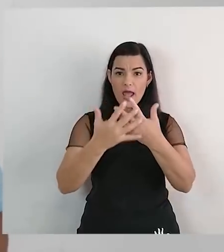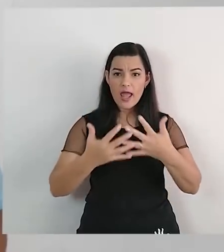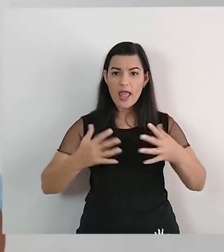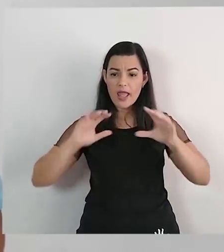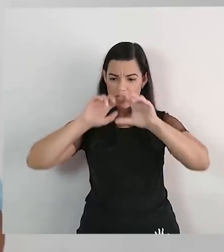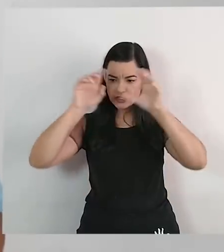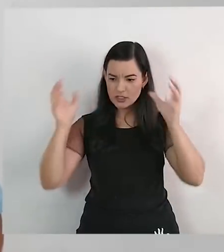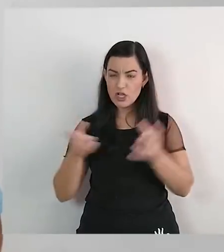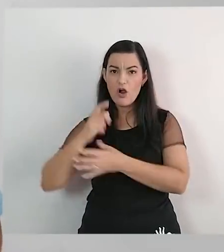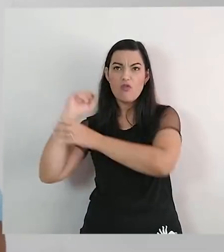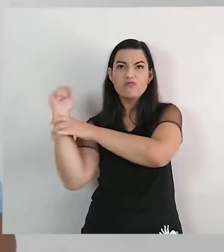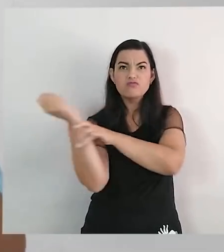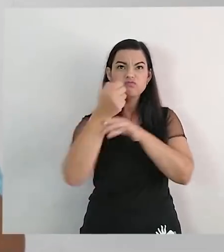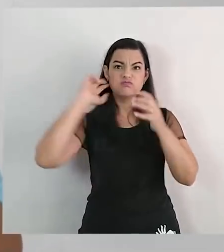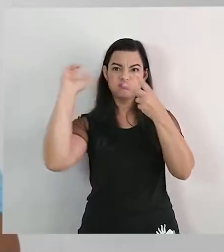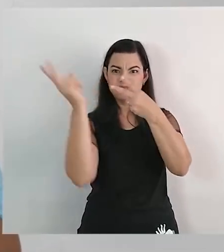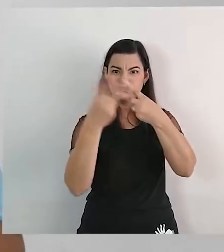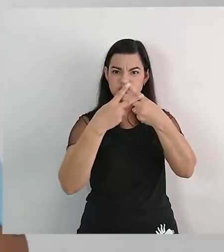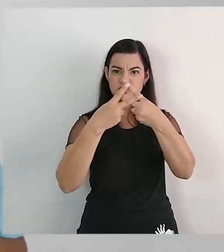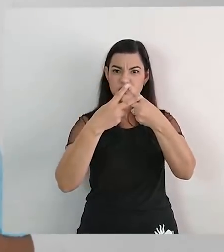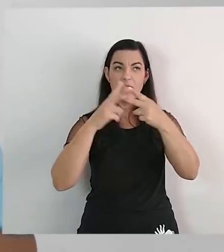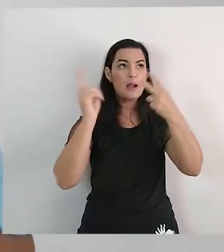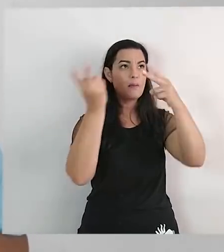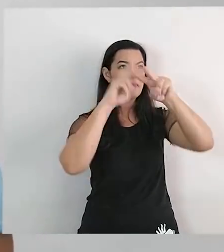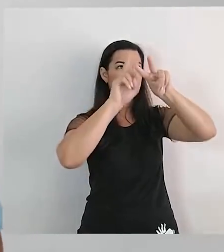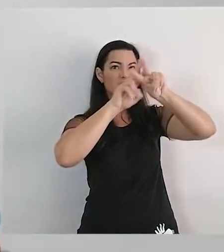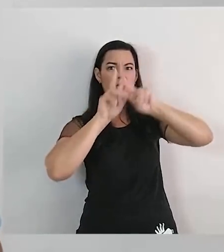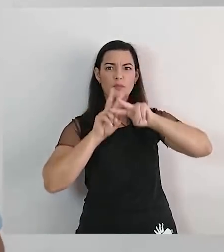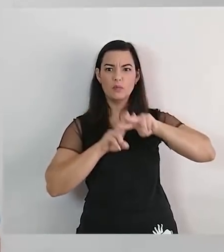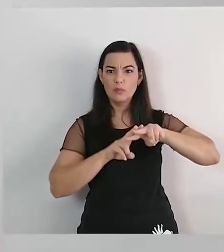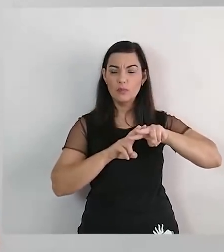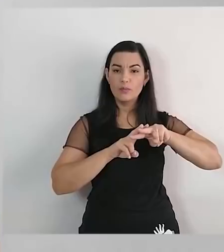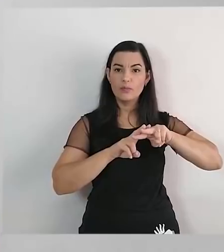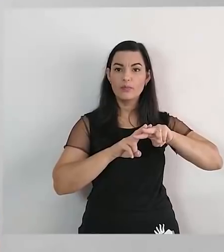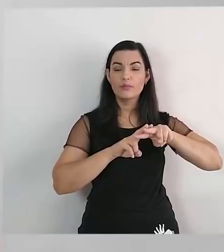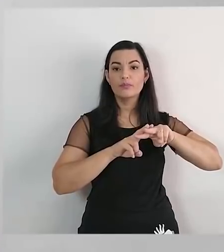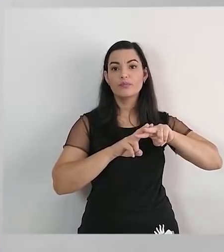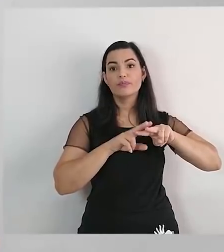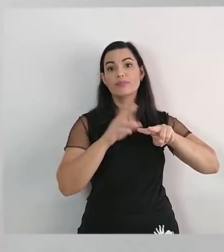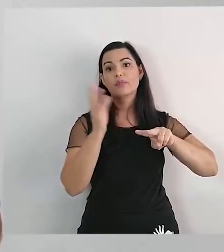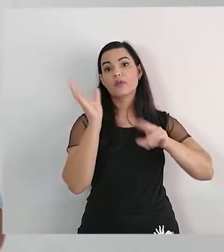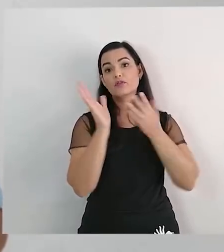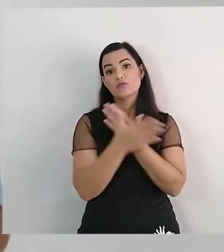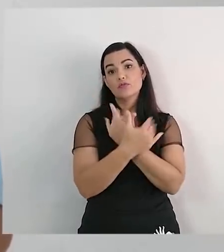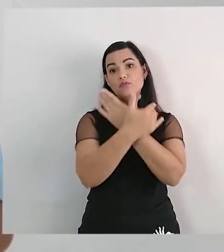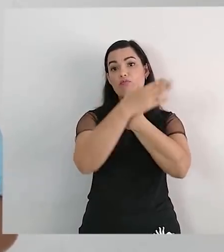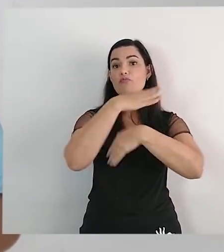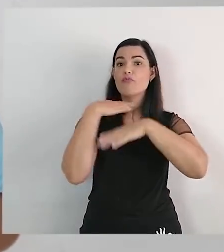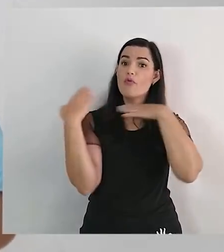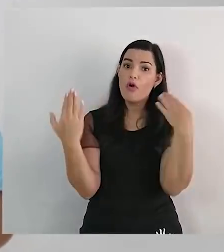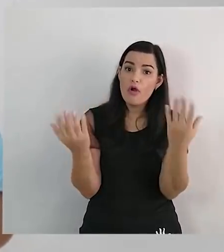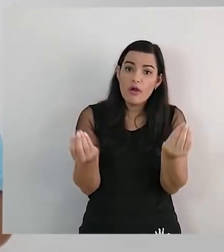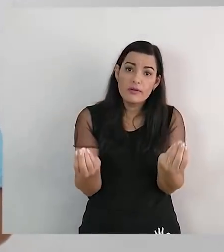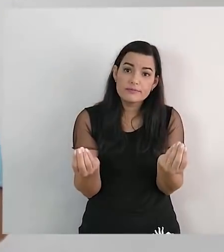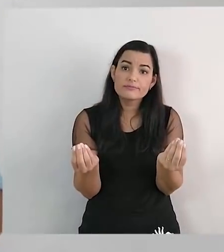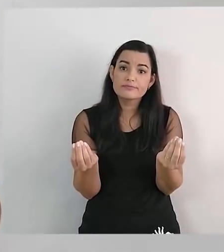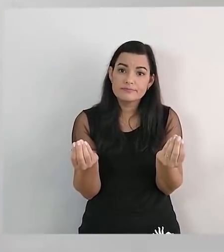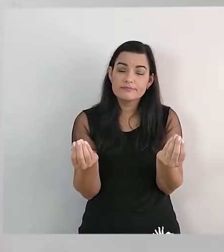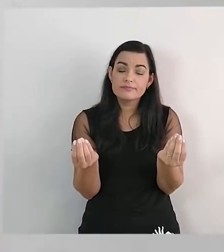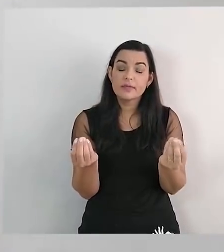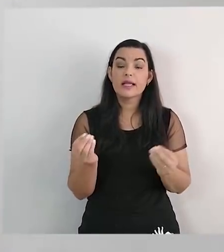Então, quando essas pessoas que são muito más capturam esses animais para